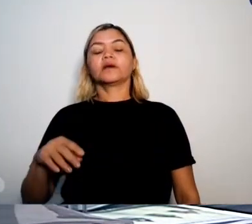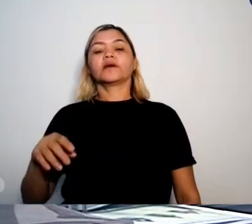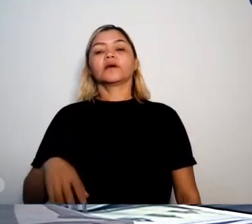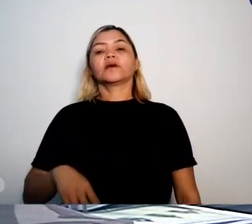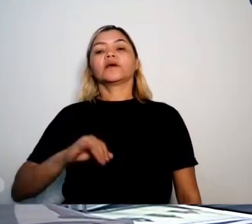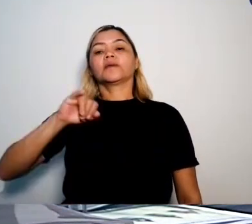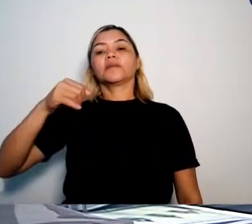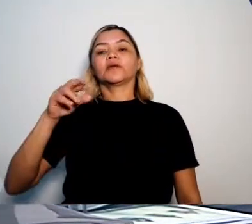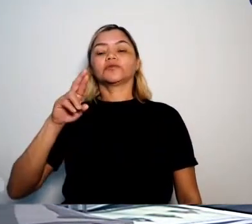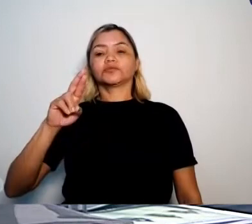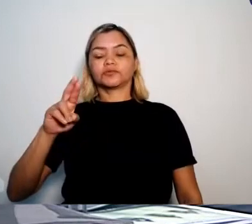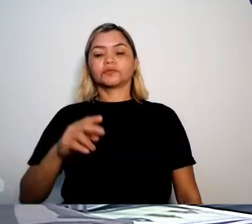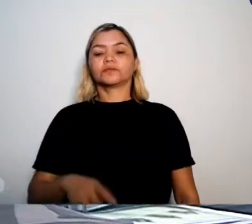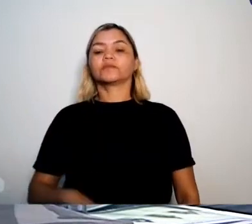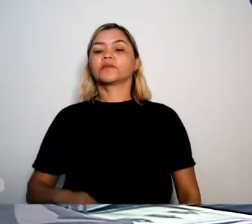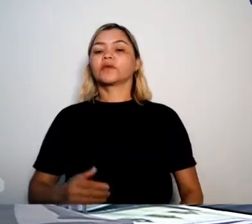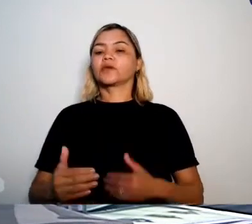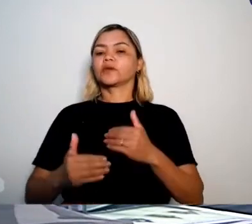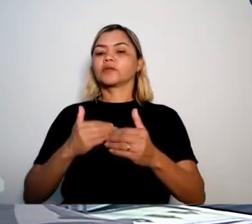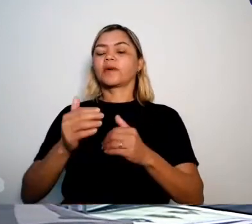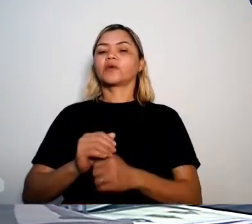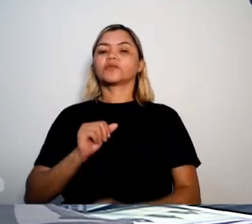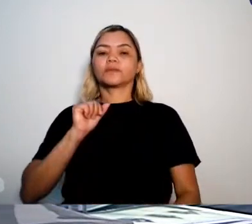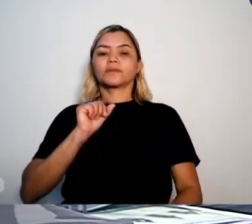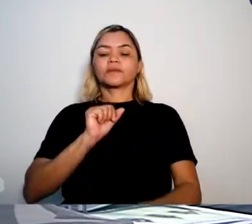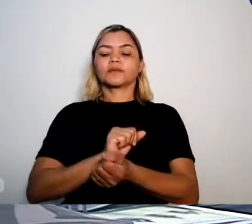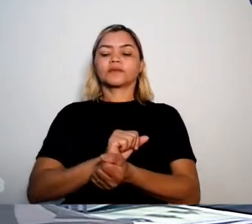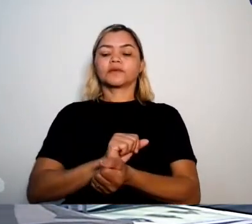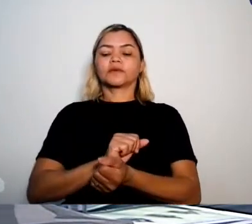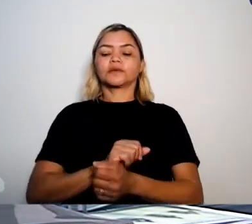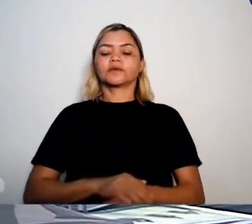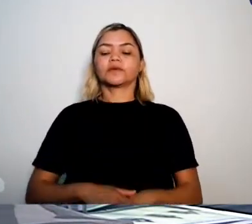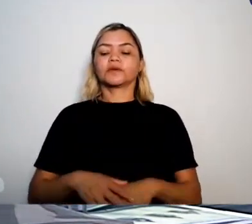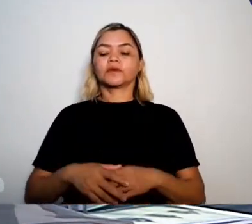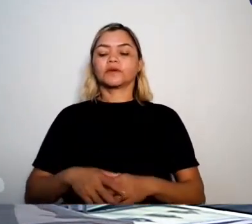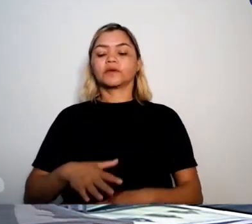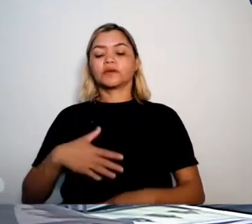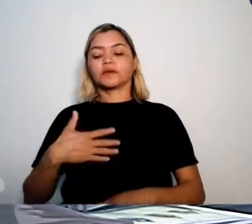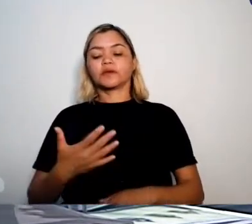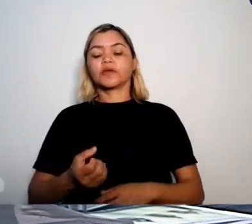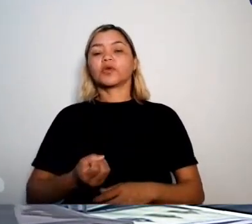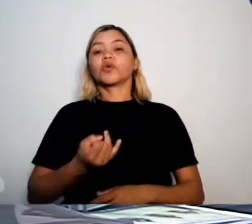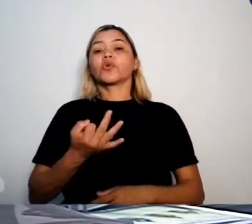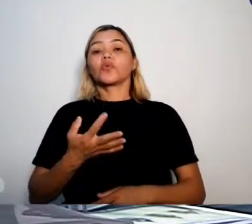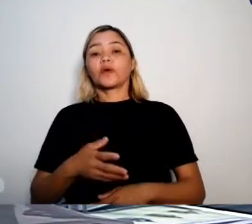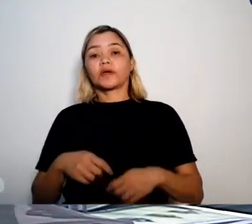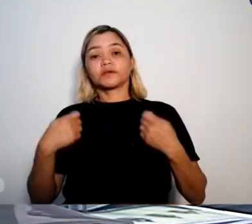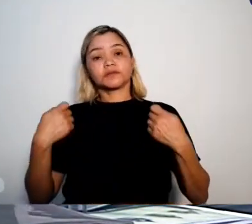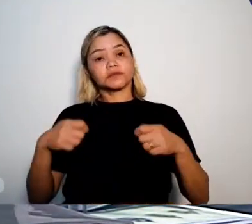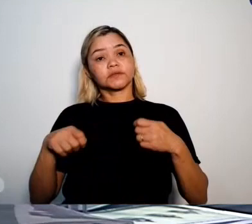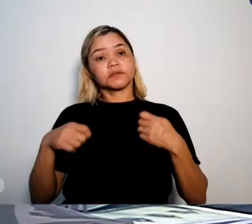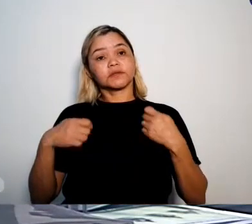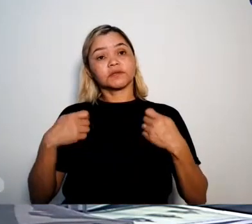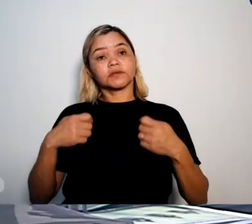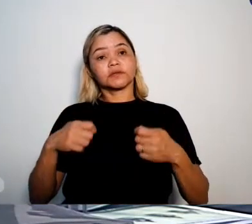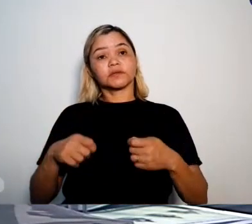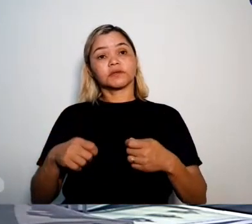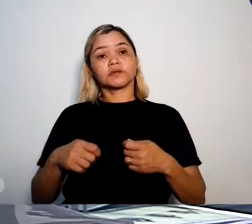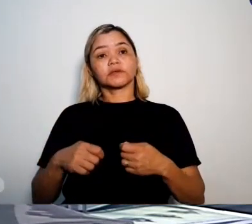estão em andamento ou paralisadas e, nesse caso, quais os motivos e previsão do